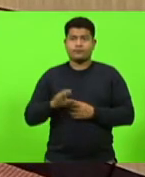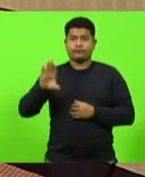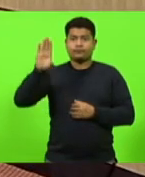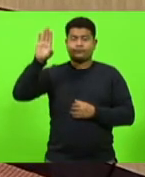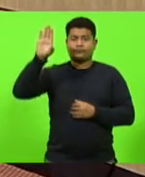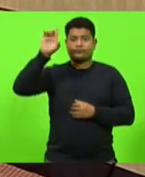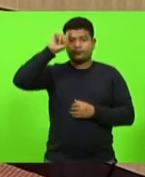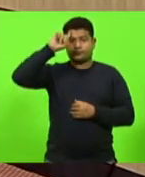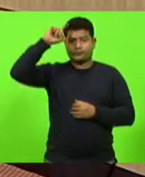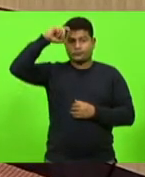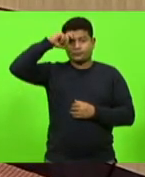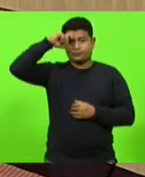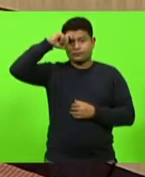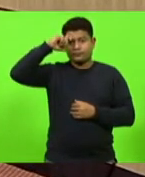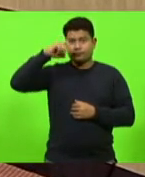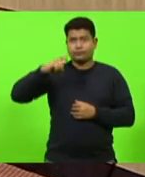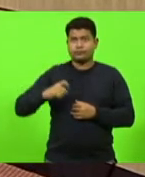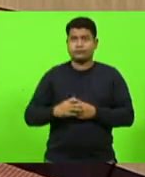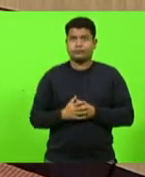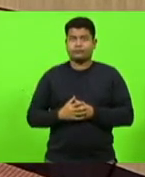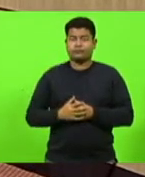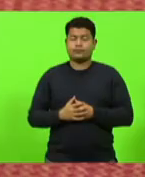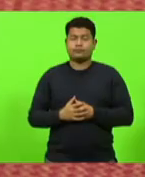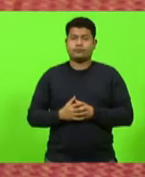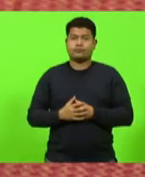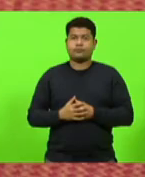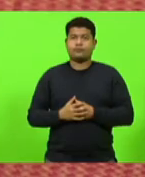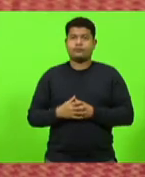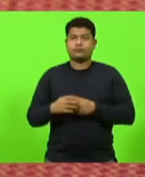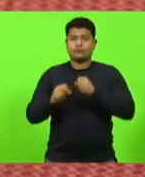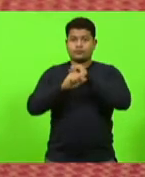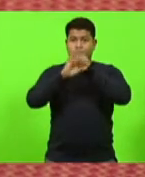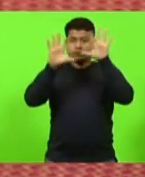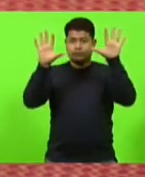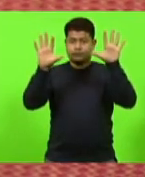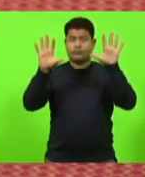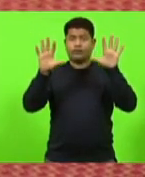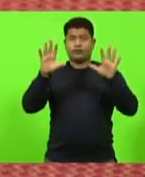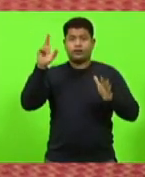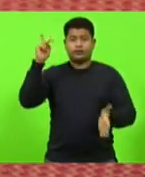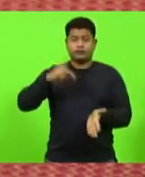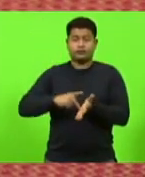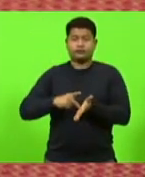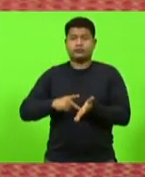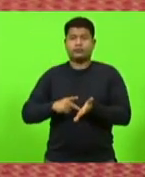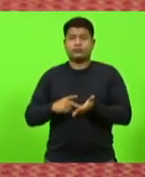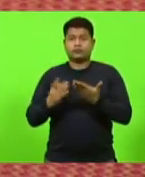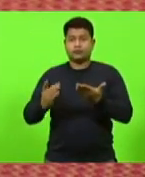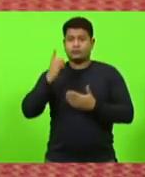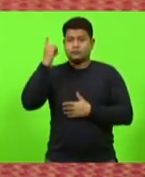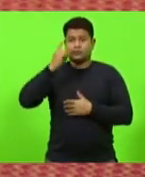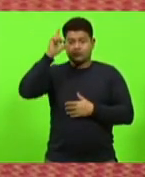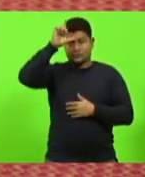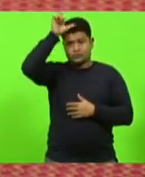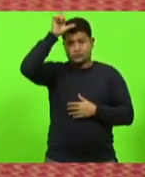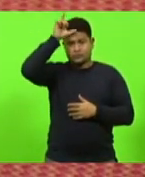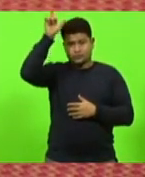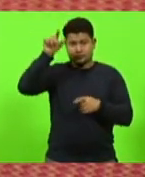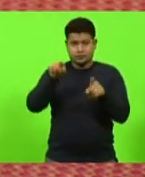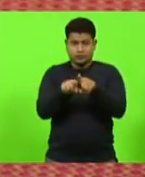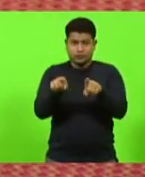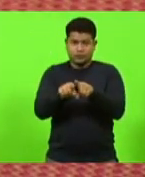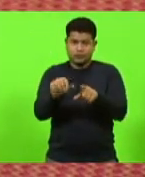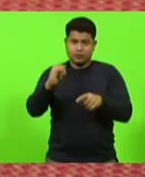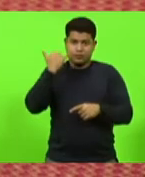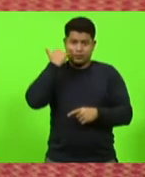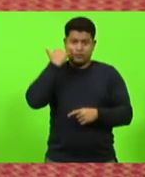ordem. Tem preferência, deputado? Sim, é questão de ordem para poder esclarecer de vez por todas. O deputado Sargento Lima, o deputado Gessé Lopes,